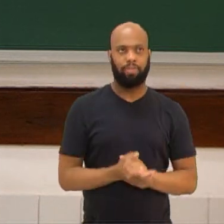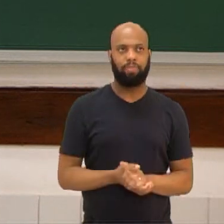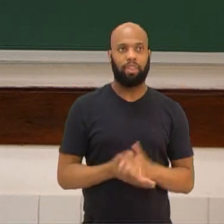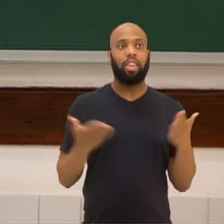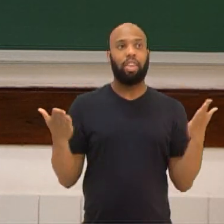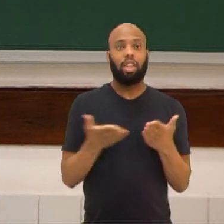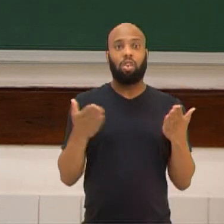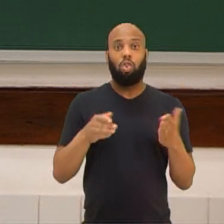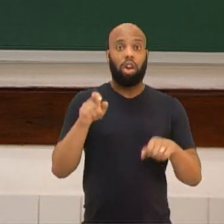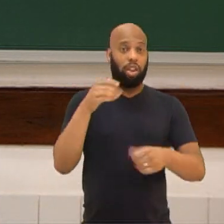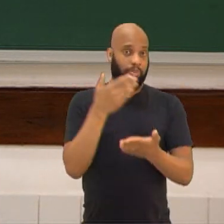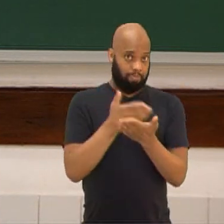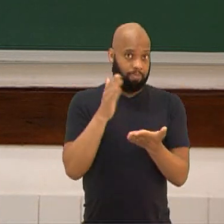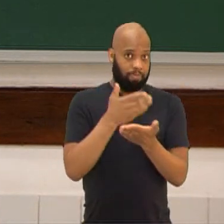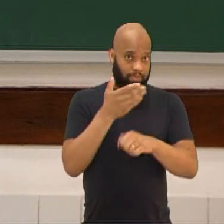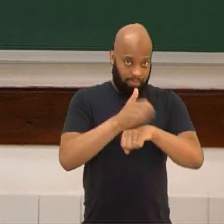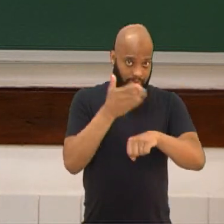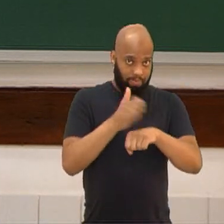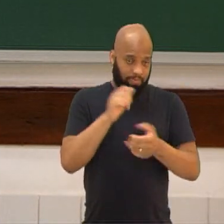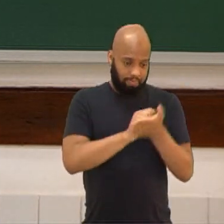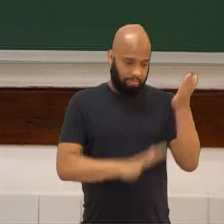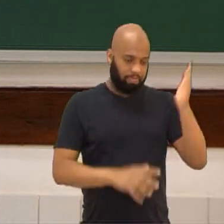Então, vou fazer um exercício agora com vocês.